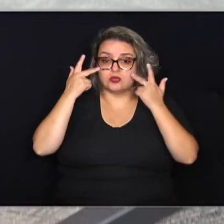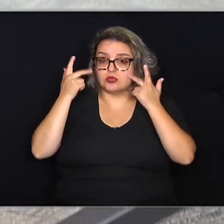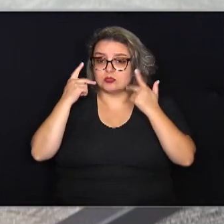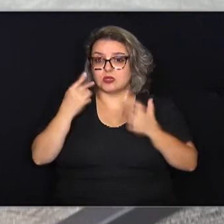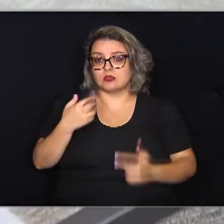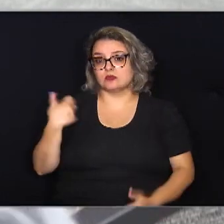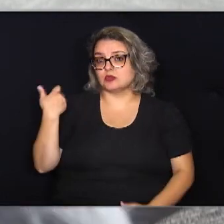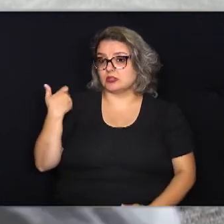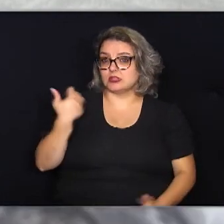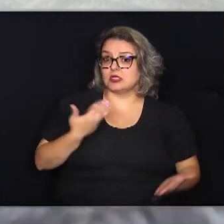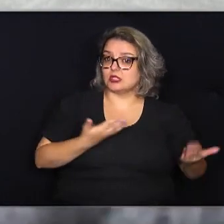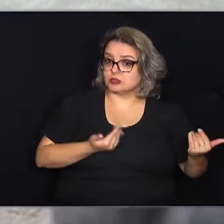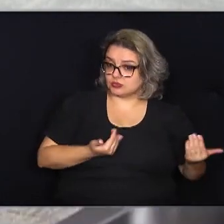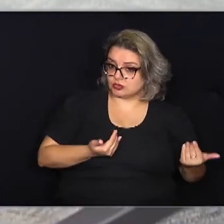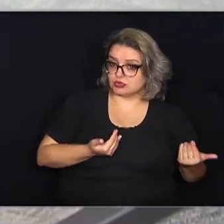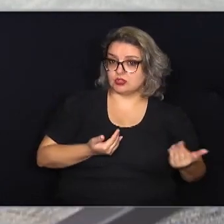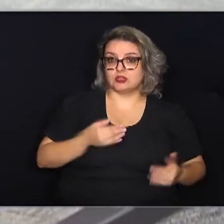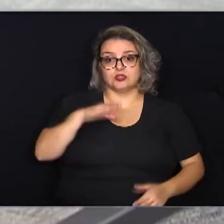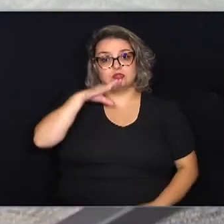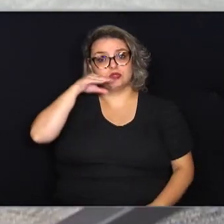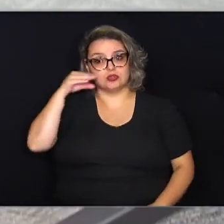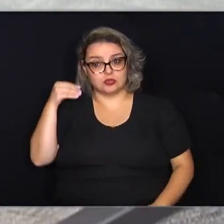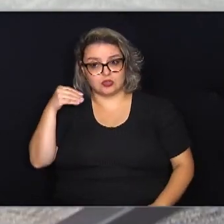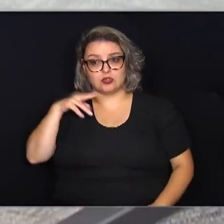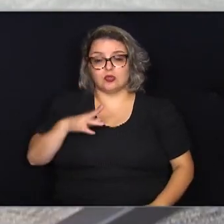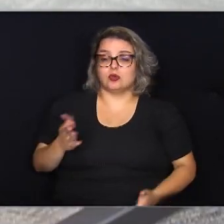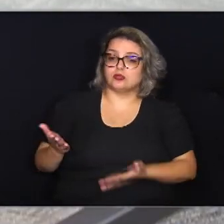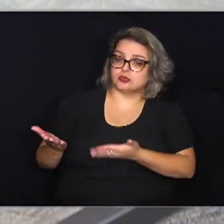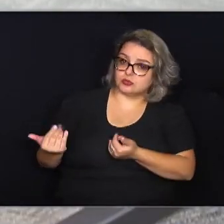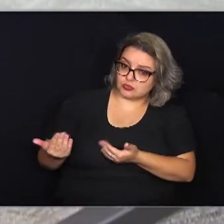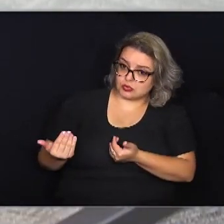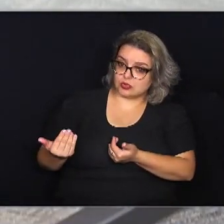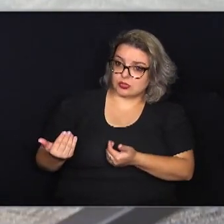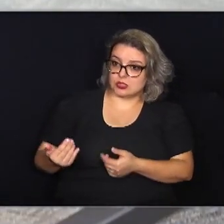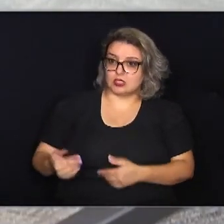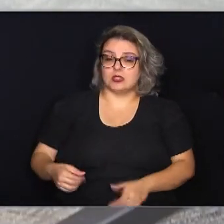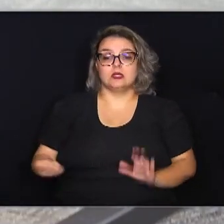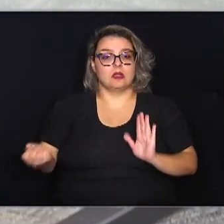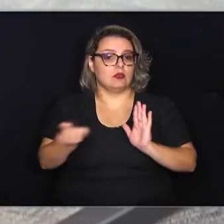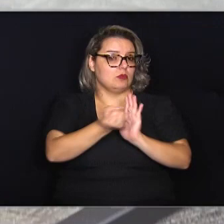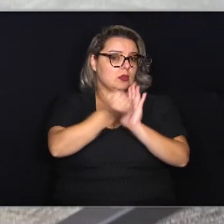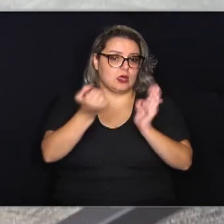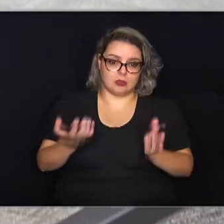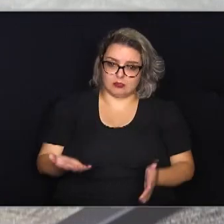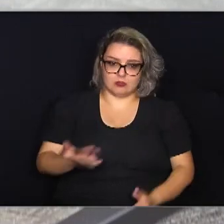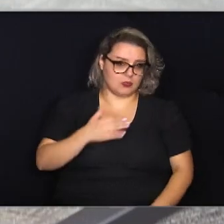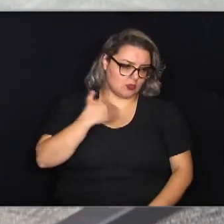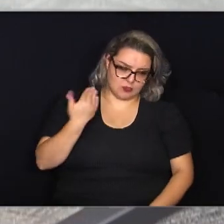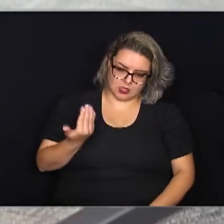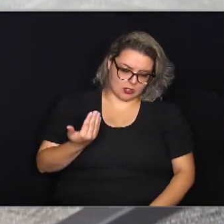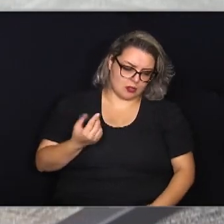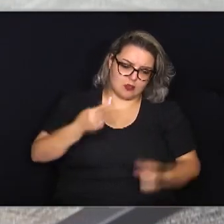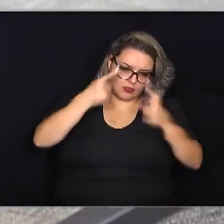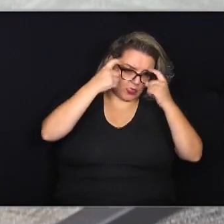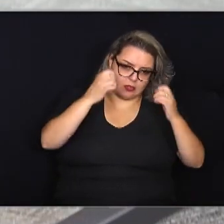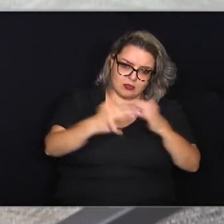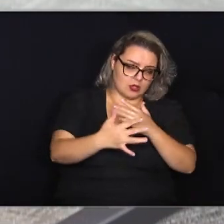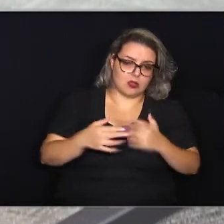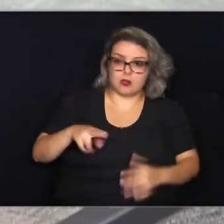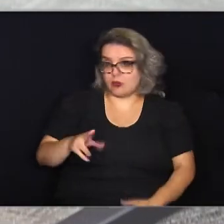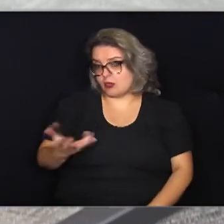da juventude, né, de um adolescente ou de um jovem, ele está marcado para morrer, ou pela violência urbana, ou